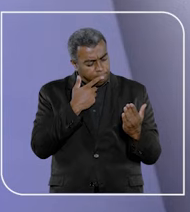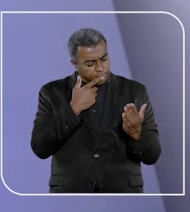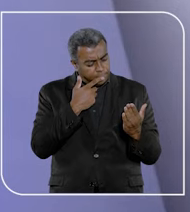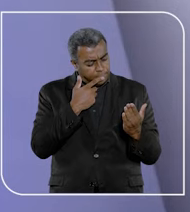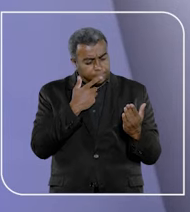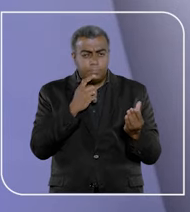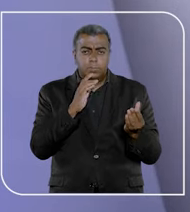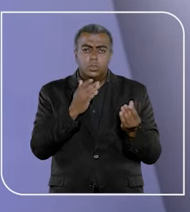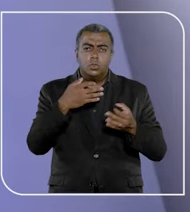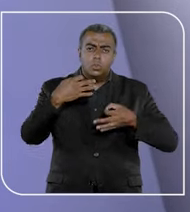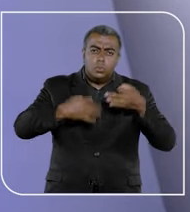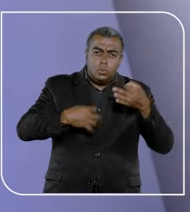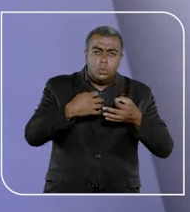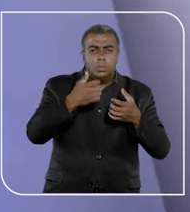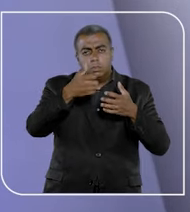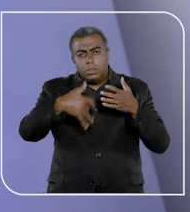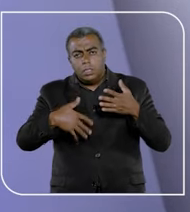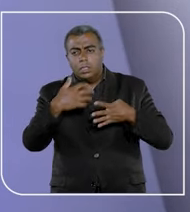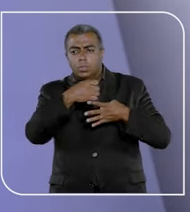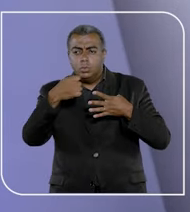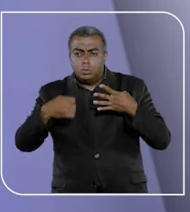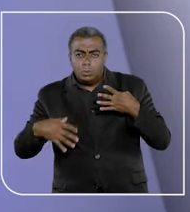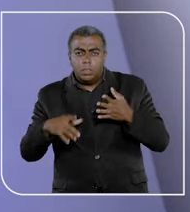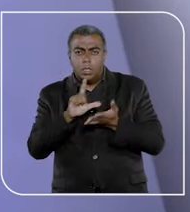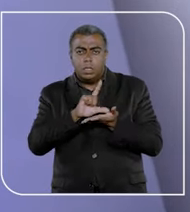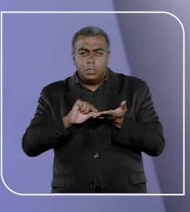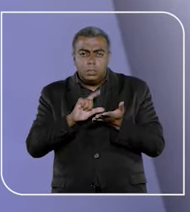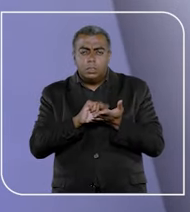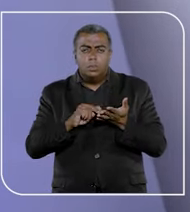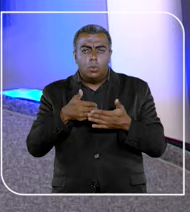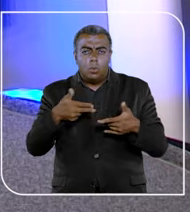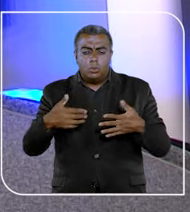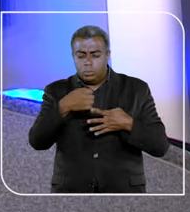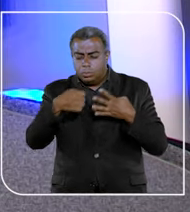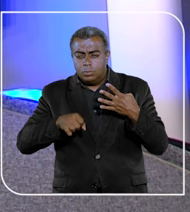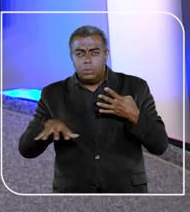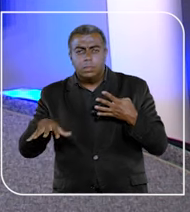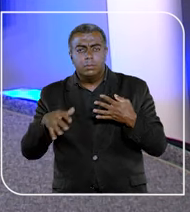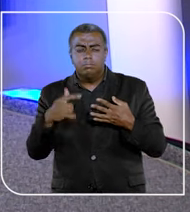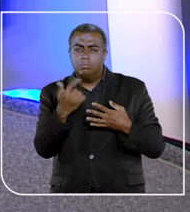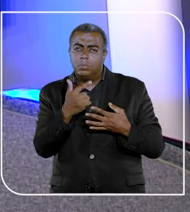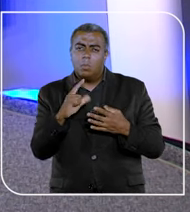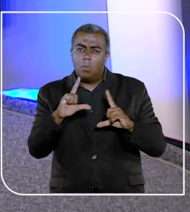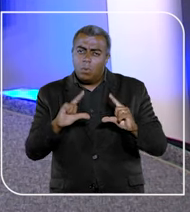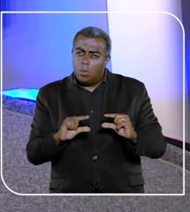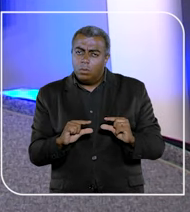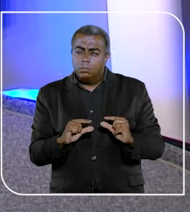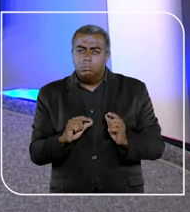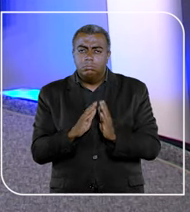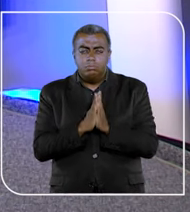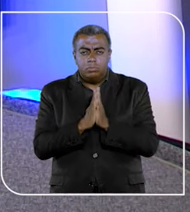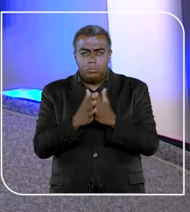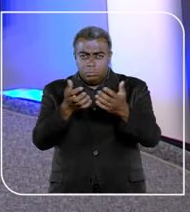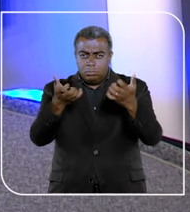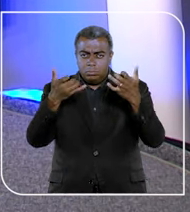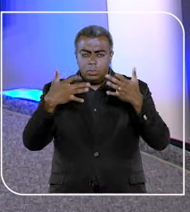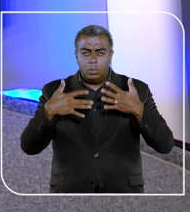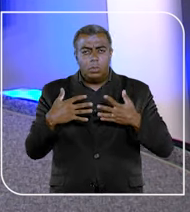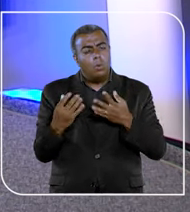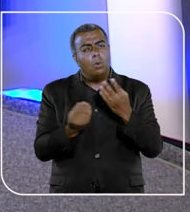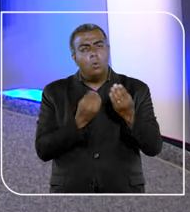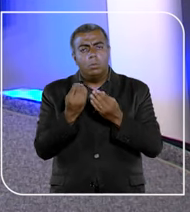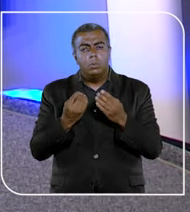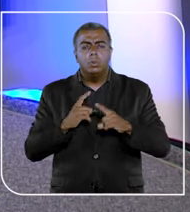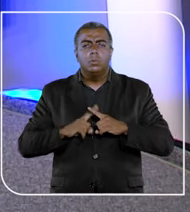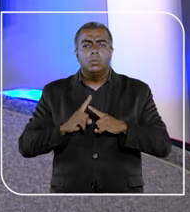carência de artigos jurídicos, de estudos, de jurisprudência sobre esse assunto. Eu gostaria de ouvir mais de ambos,